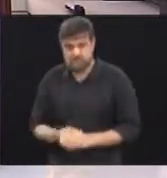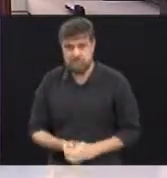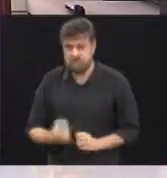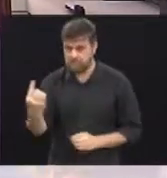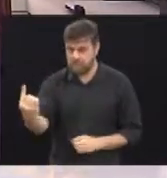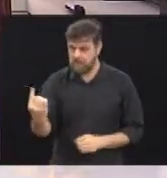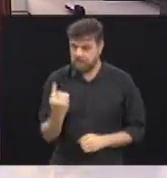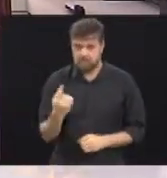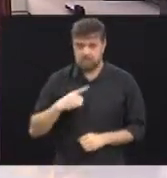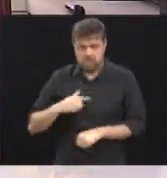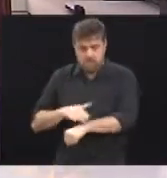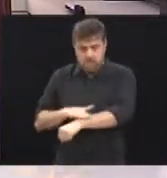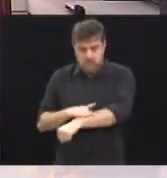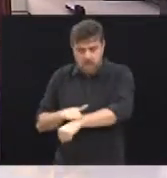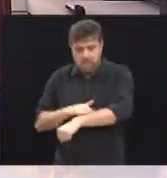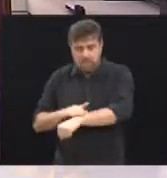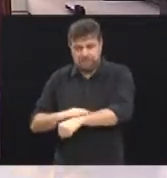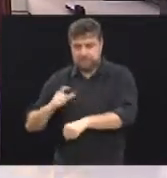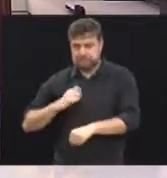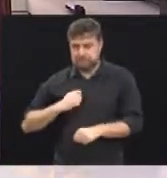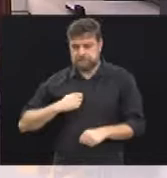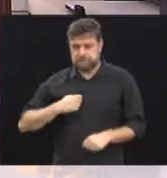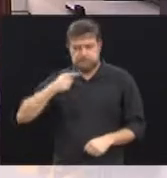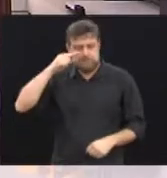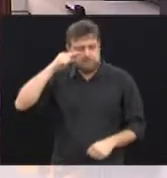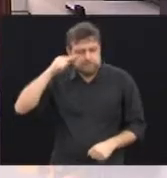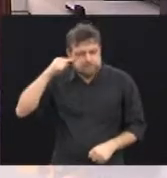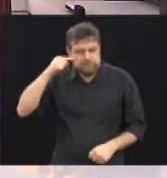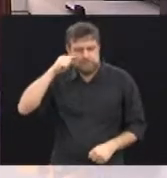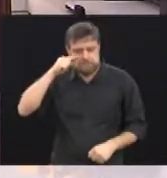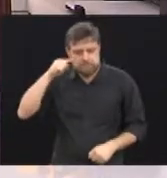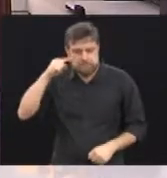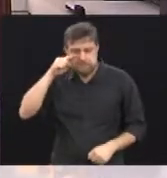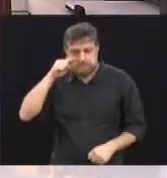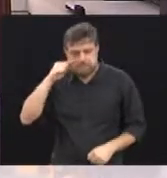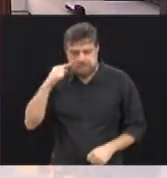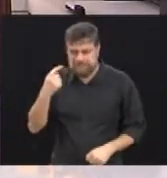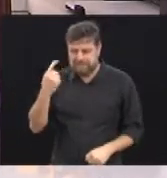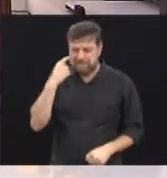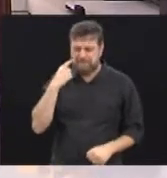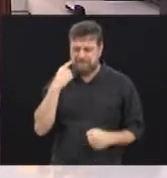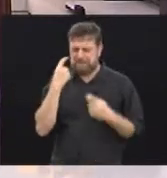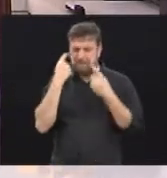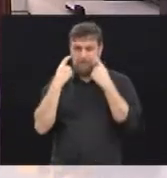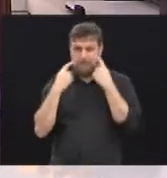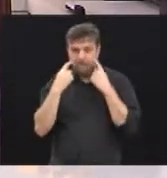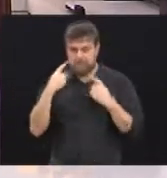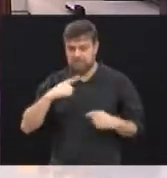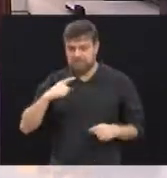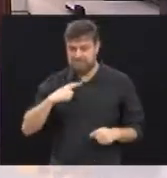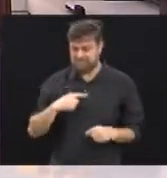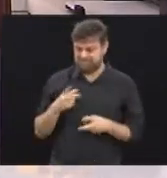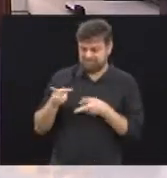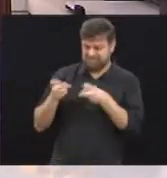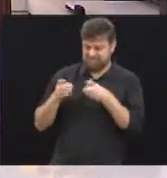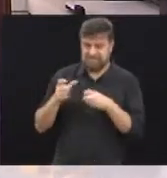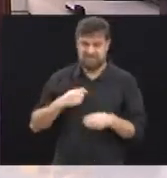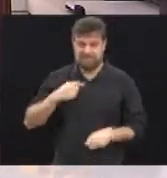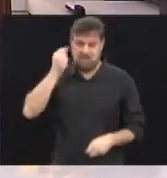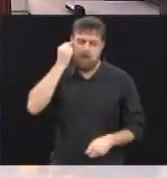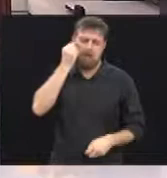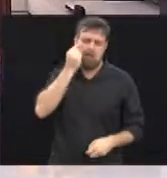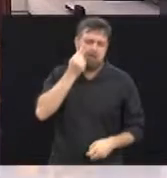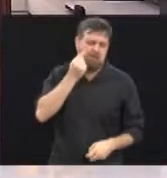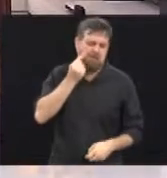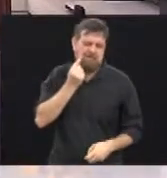uma pele mais marcada de linhas de expressões, manchada, com uma textura irregular, cicatrizes,